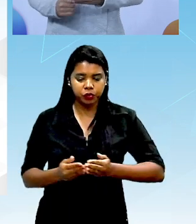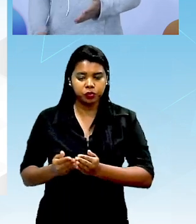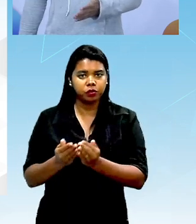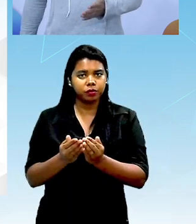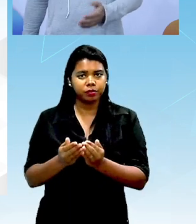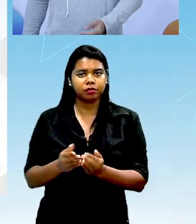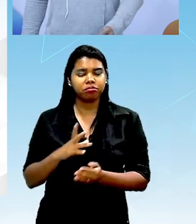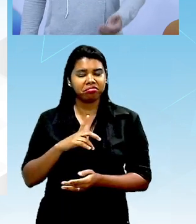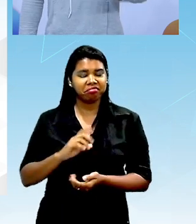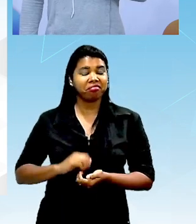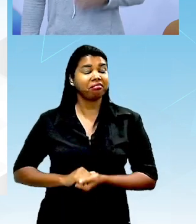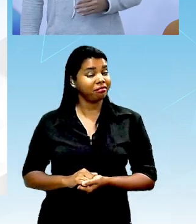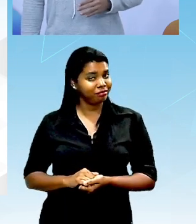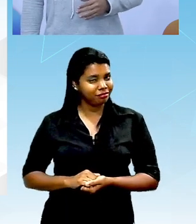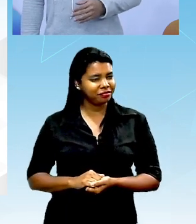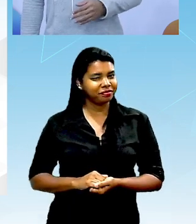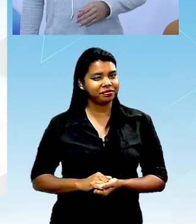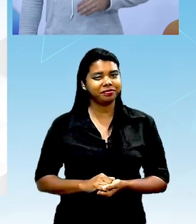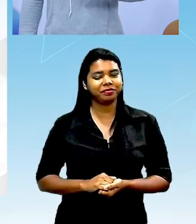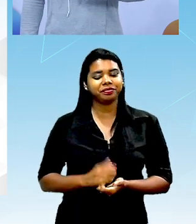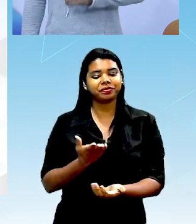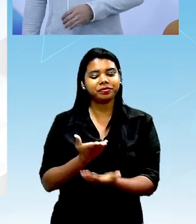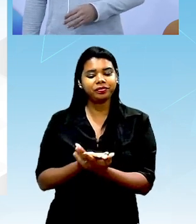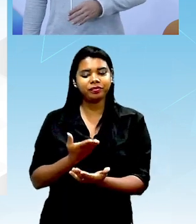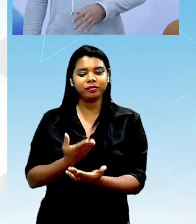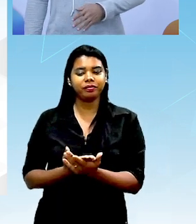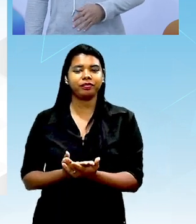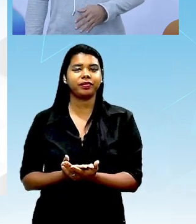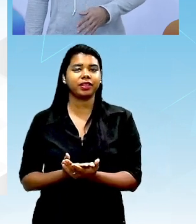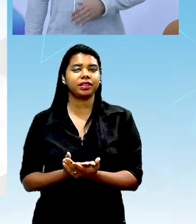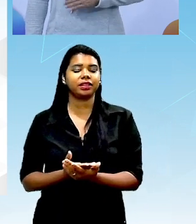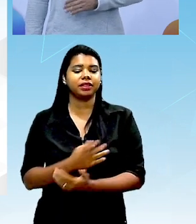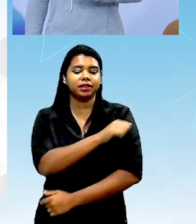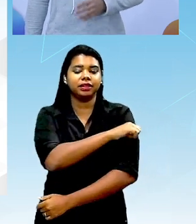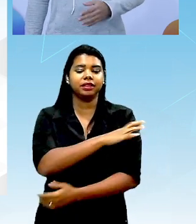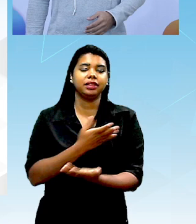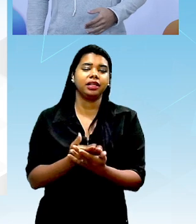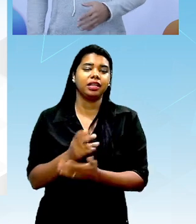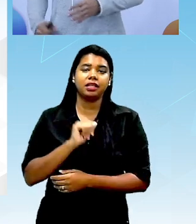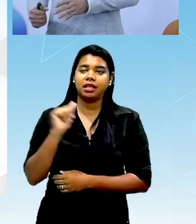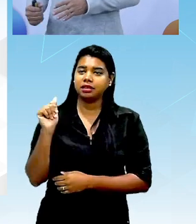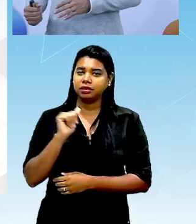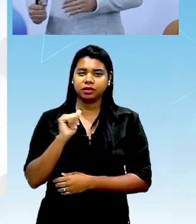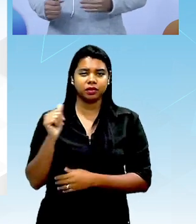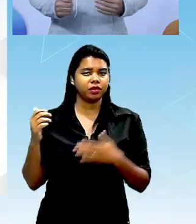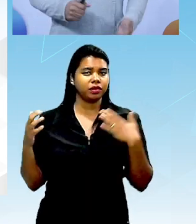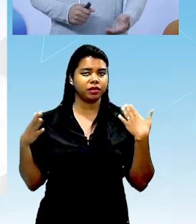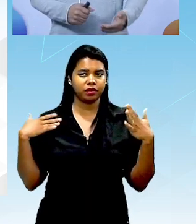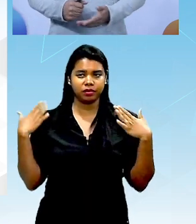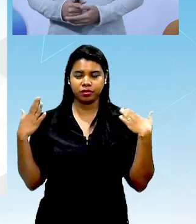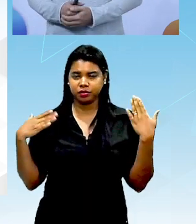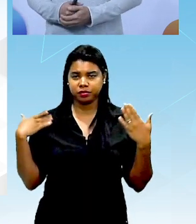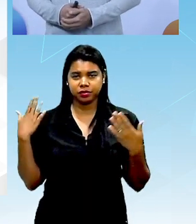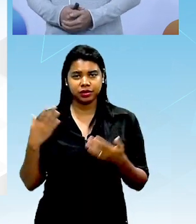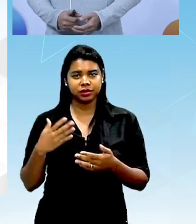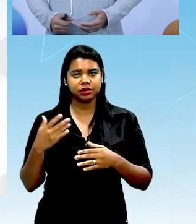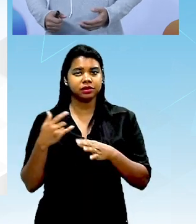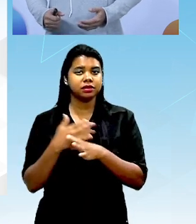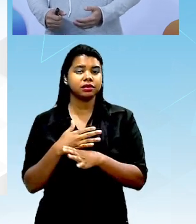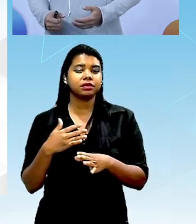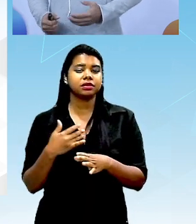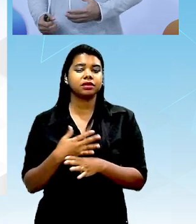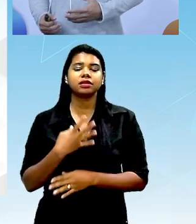ponte. Professor, essa é uma aula que os alunos adoram, passear por baixo de ponte do Recife